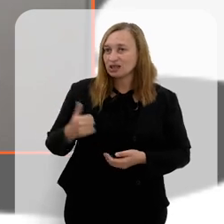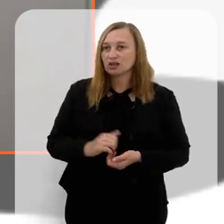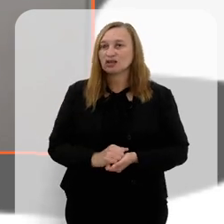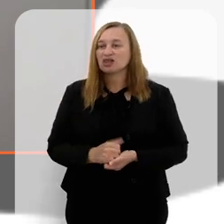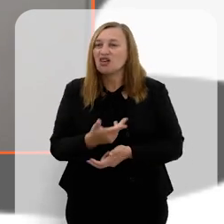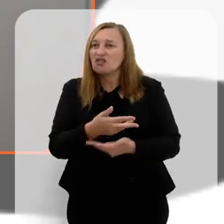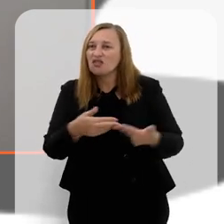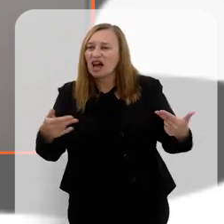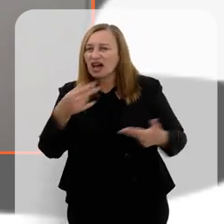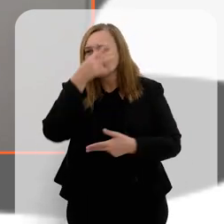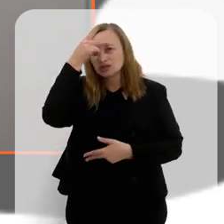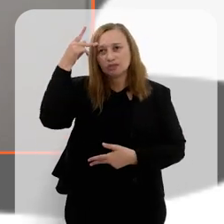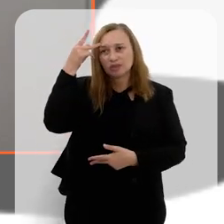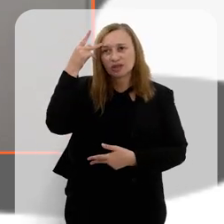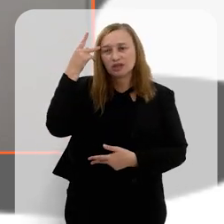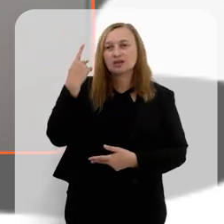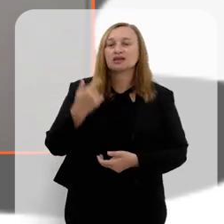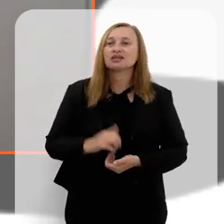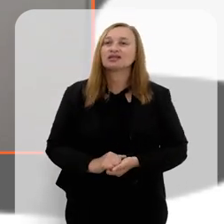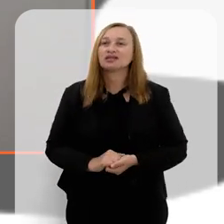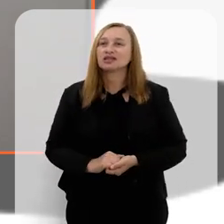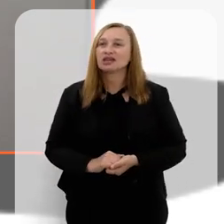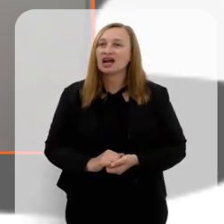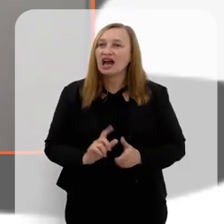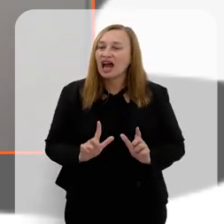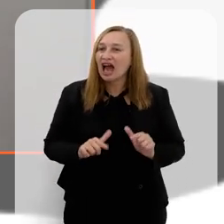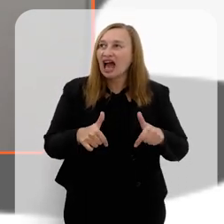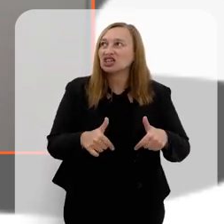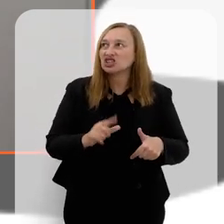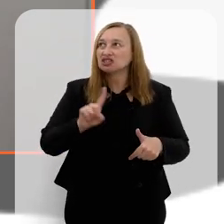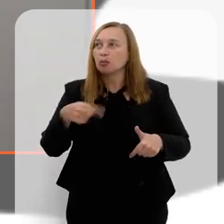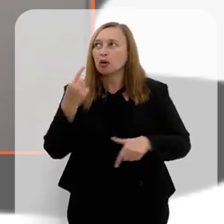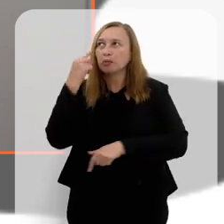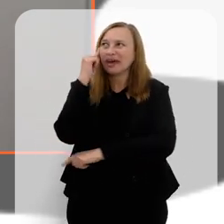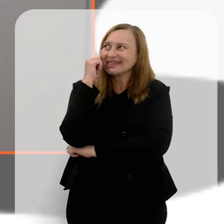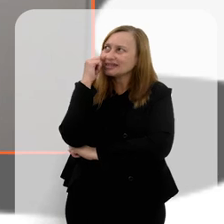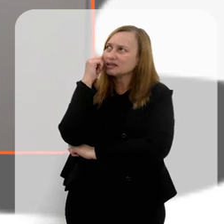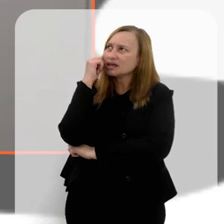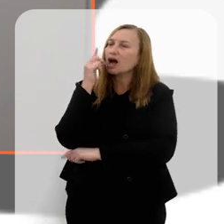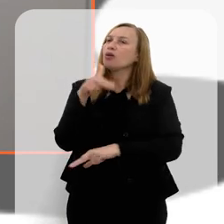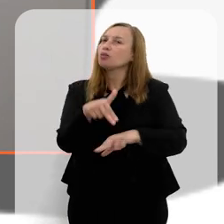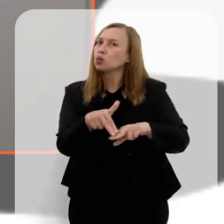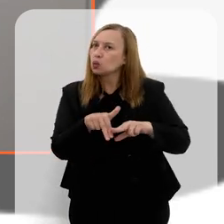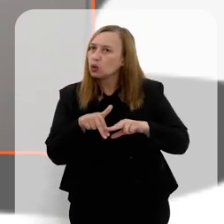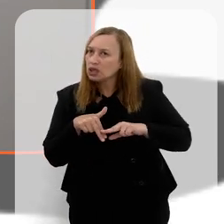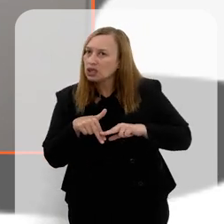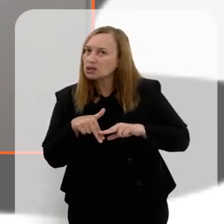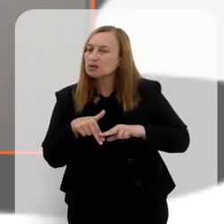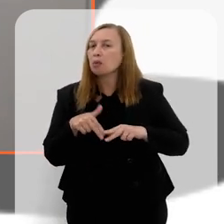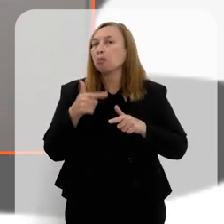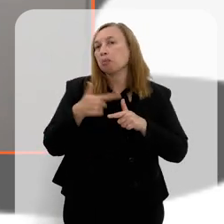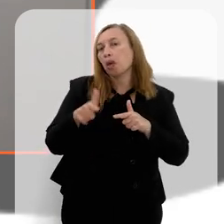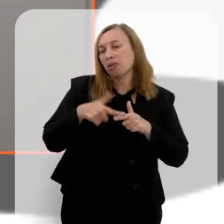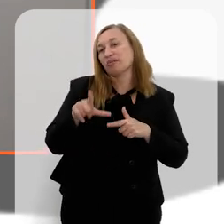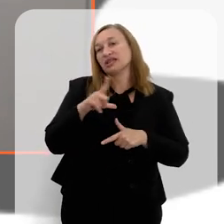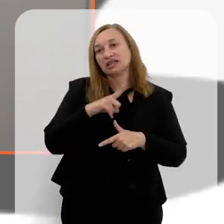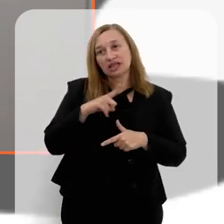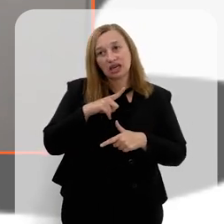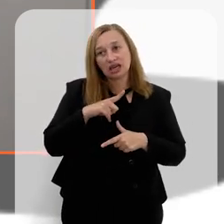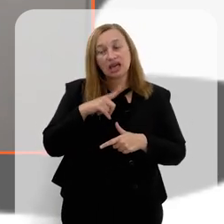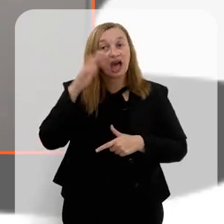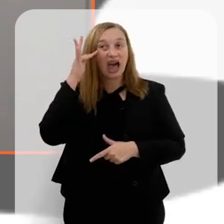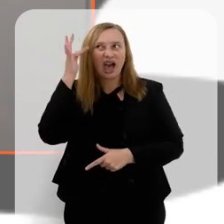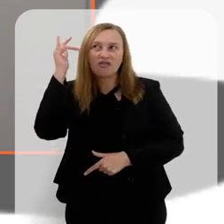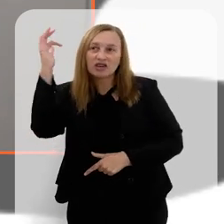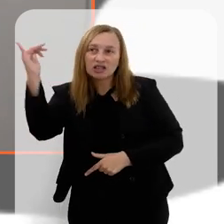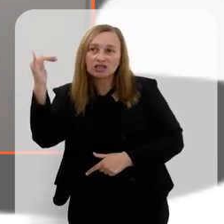anos. A maioria das pessoas reage e depois pensa. É por isso que tem